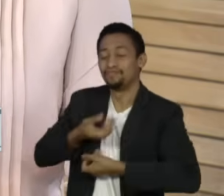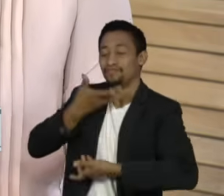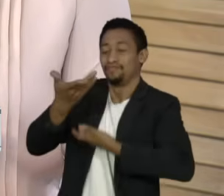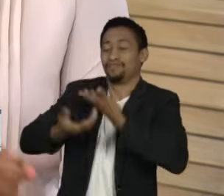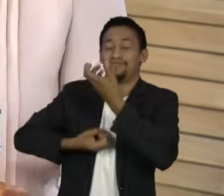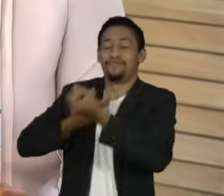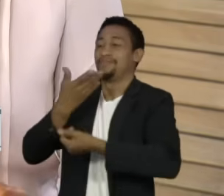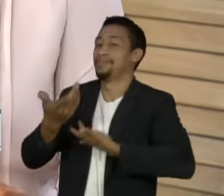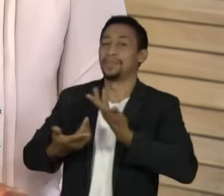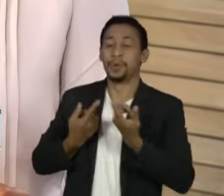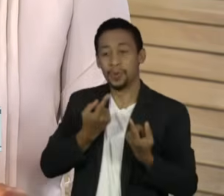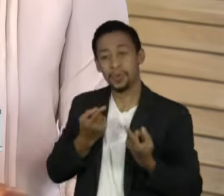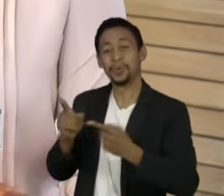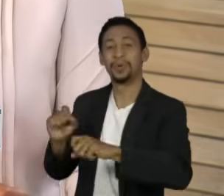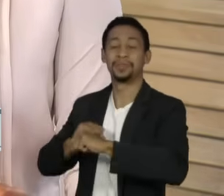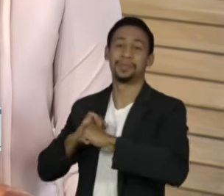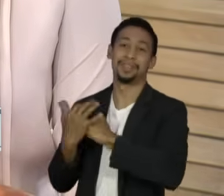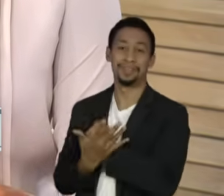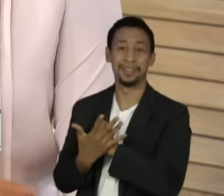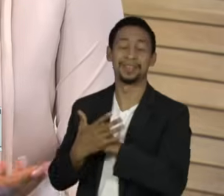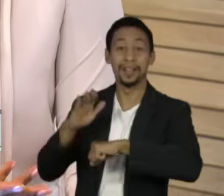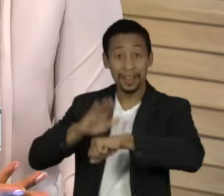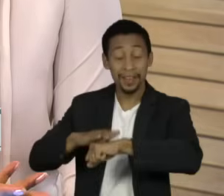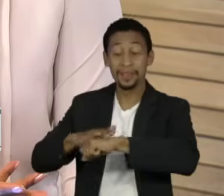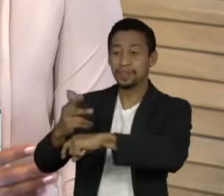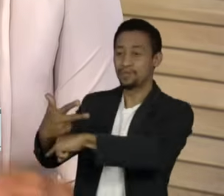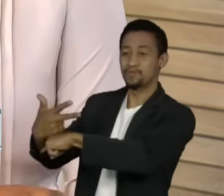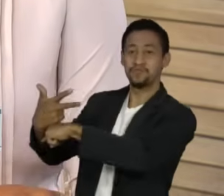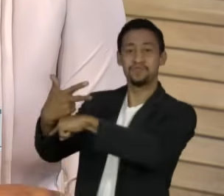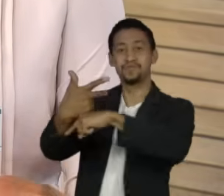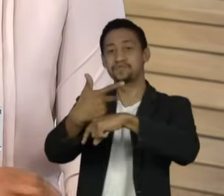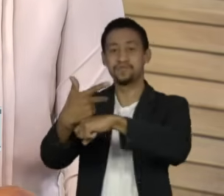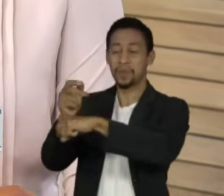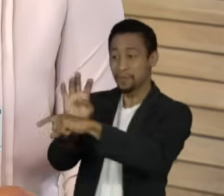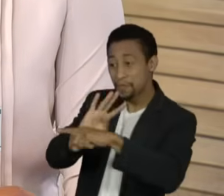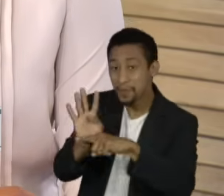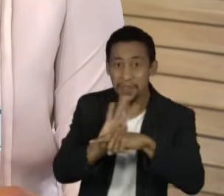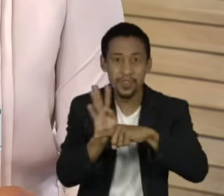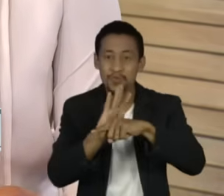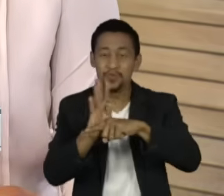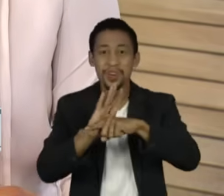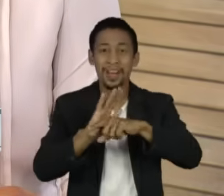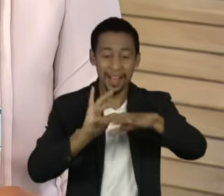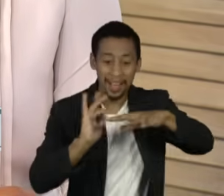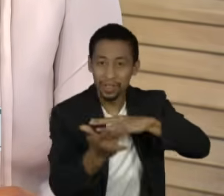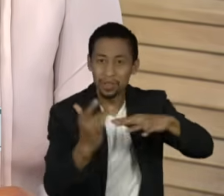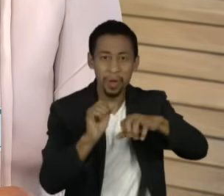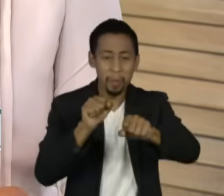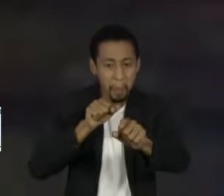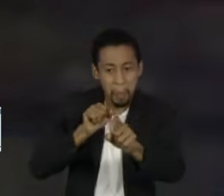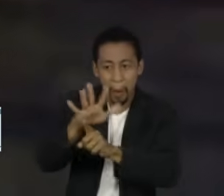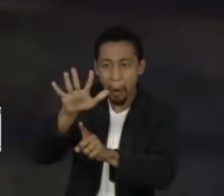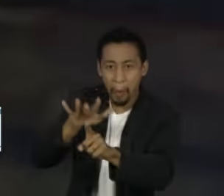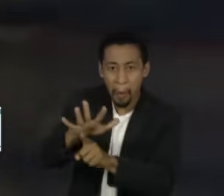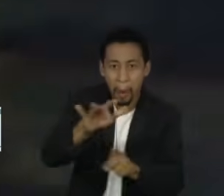muita criatividade. Ela produz vídeos tão interessantes que estão viralizando nas redes